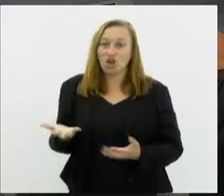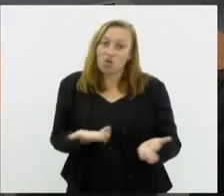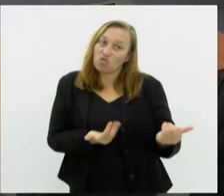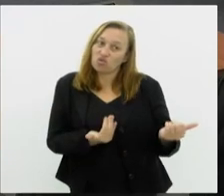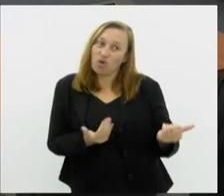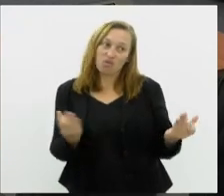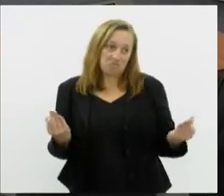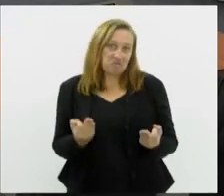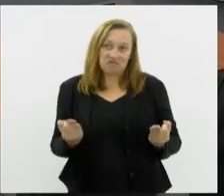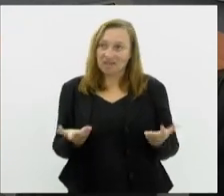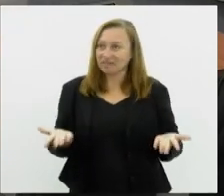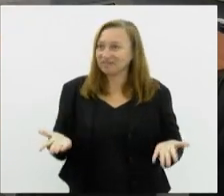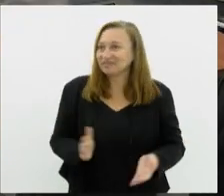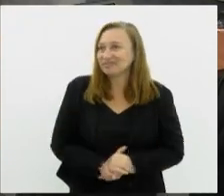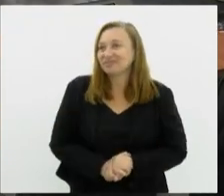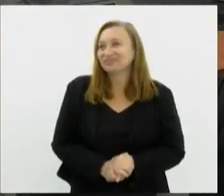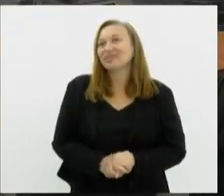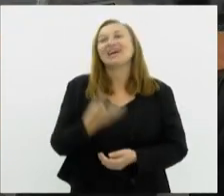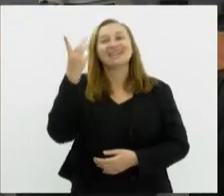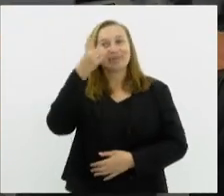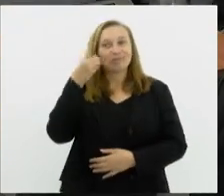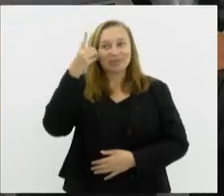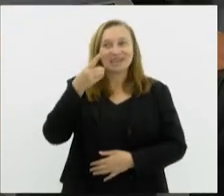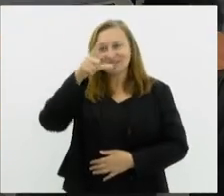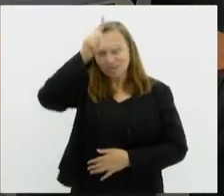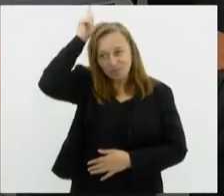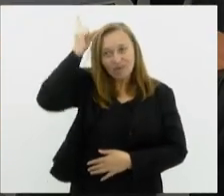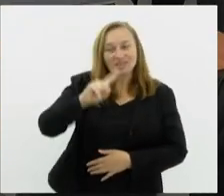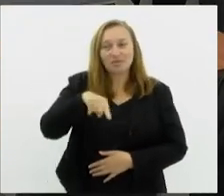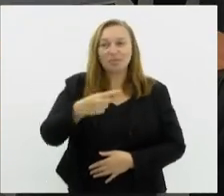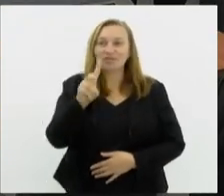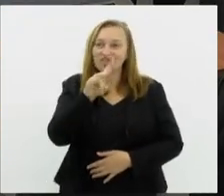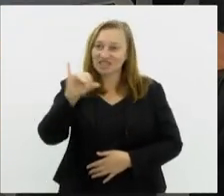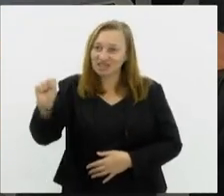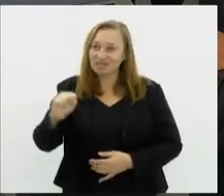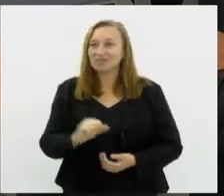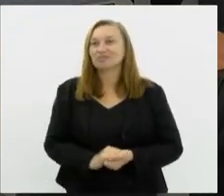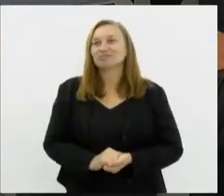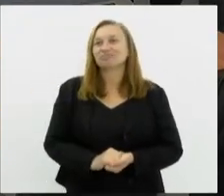brilhante. Deputado Luiz Paulo, logo em seguida, deputado Vinícius.